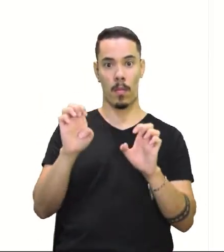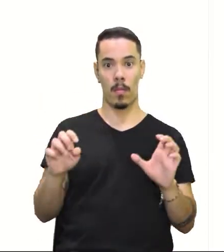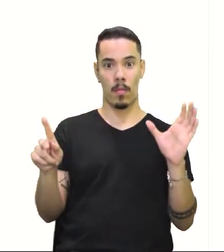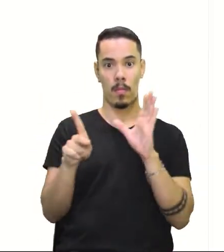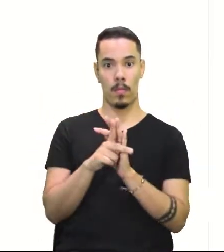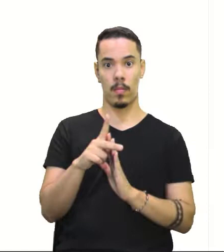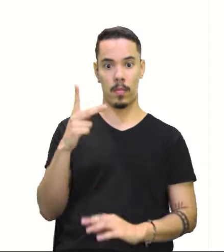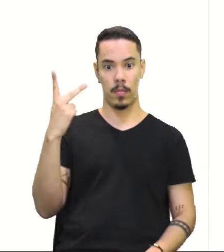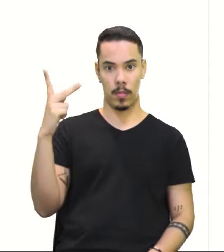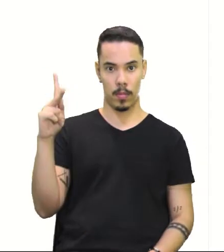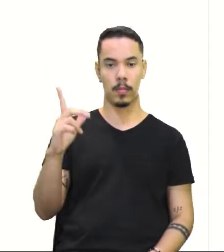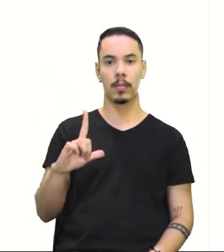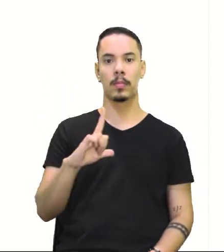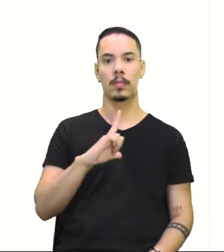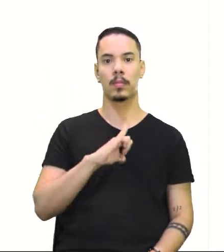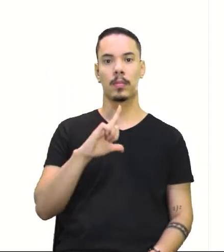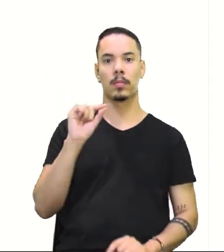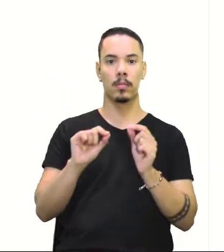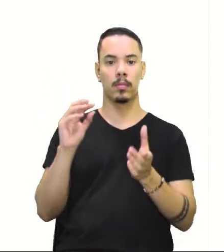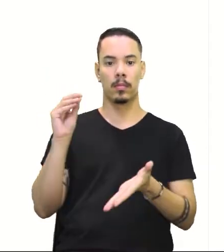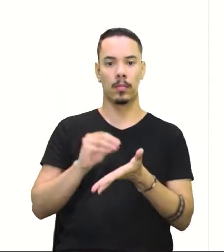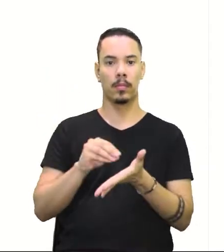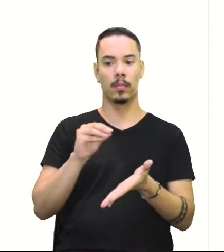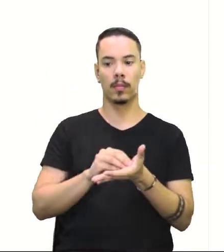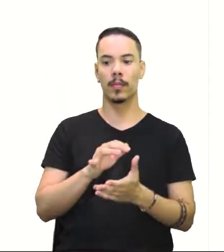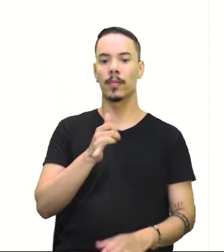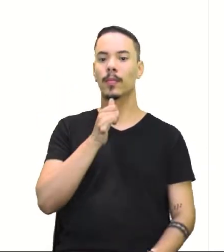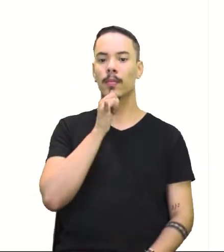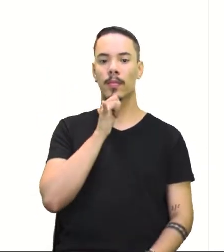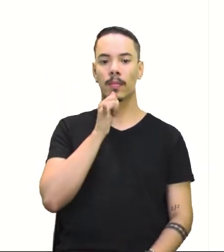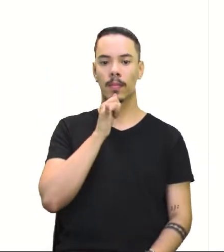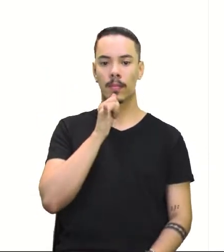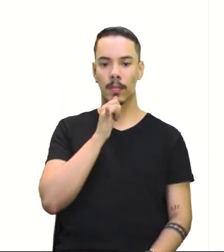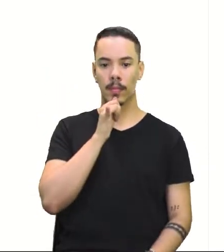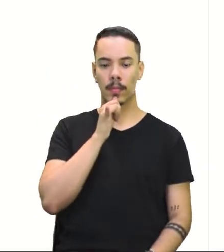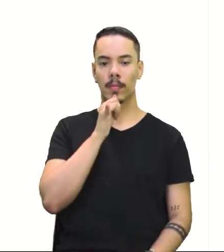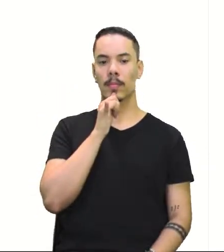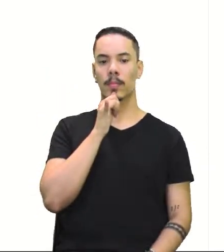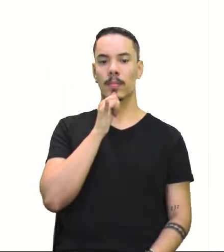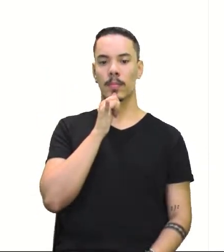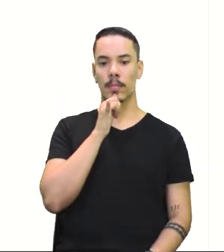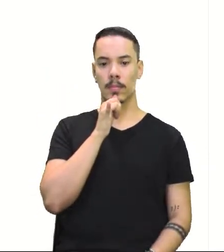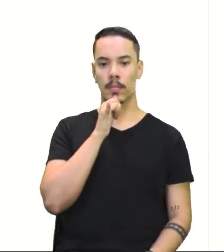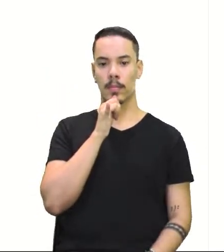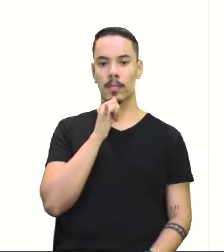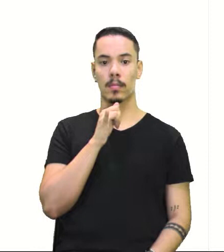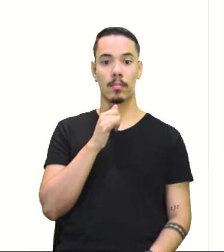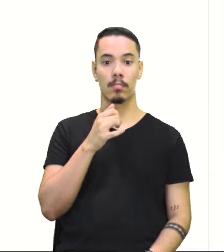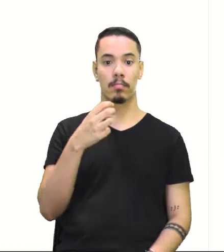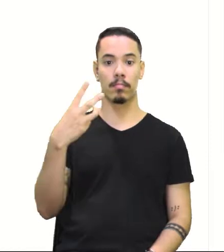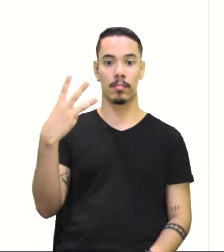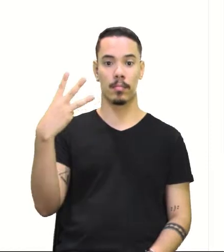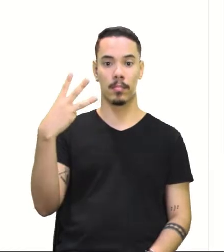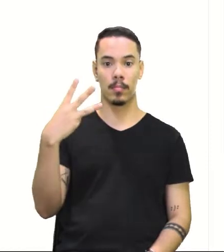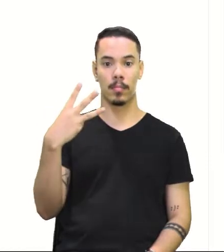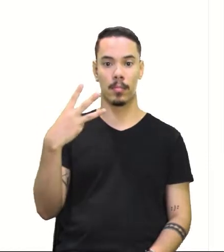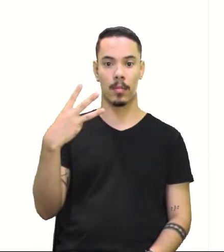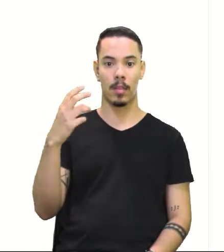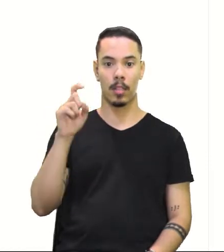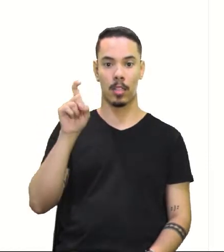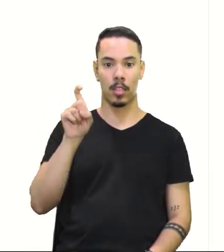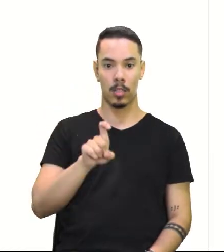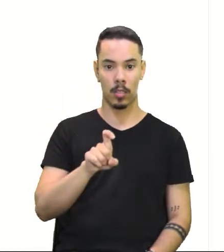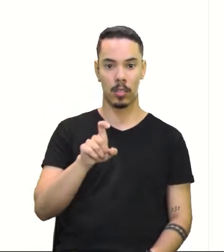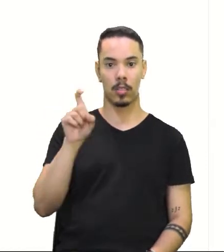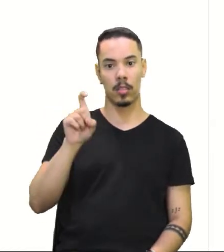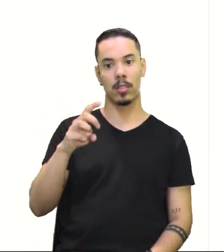p de x, faltam, por exemplo, o termo elevado à terceira potência. X ao cubo e falta